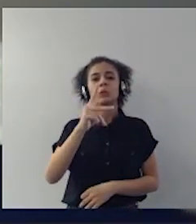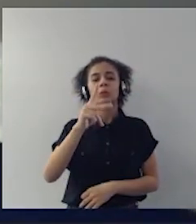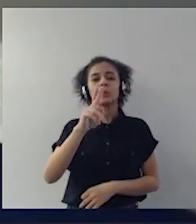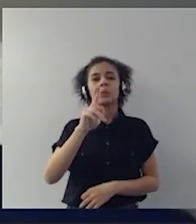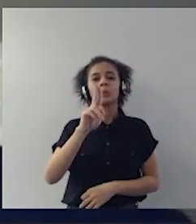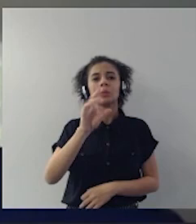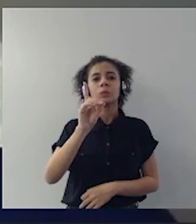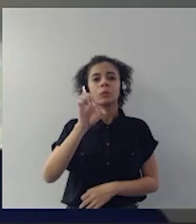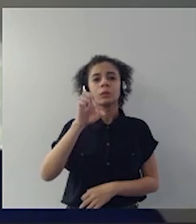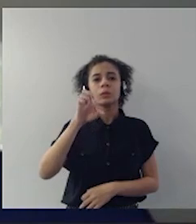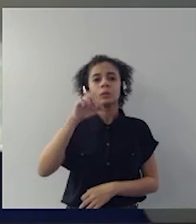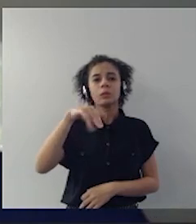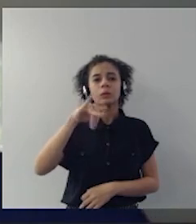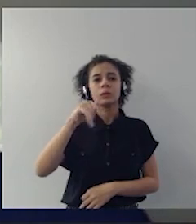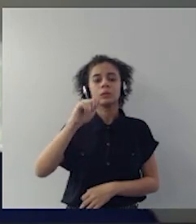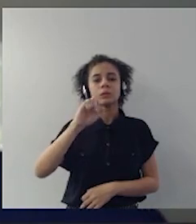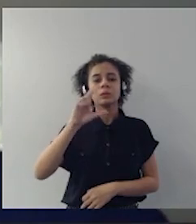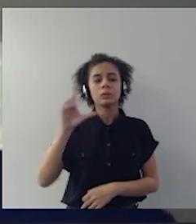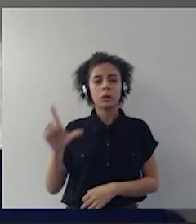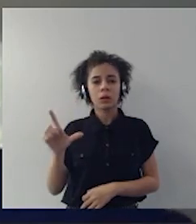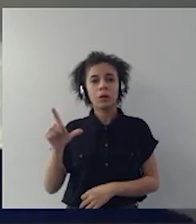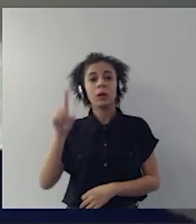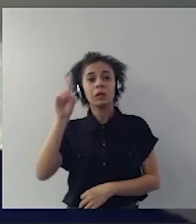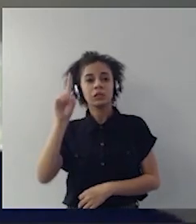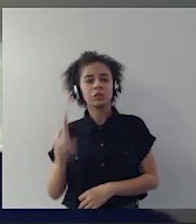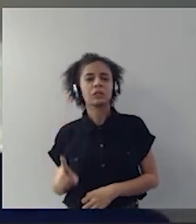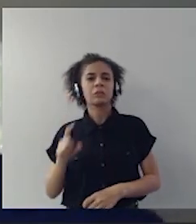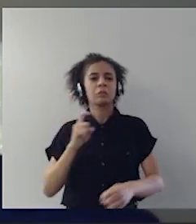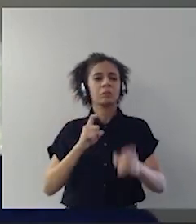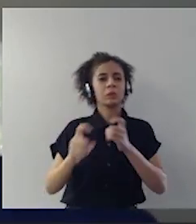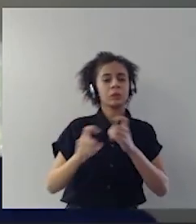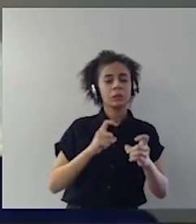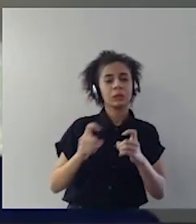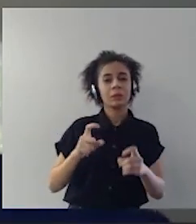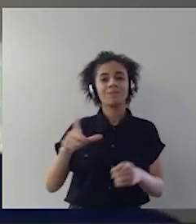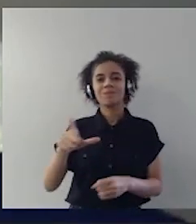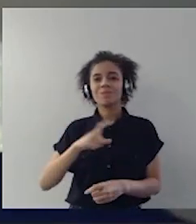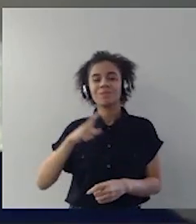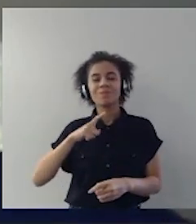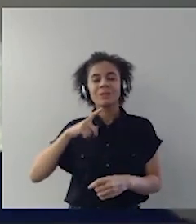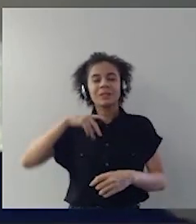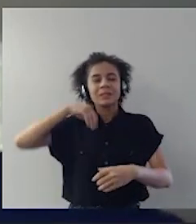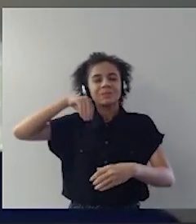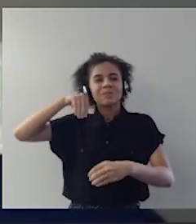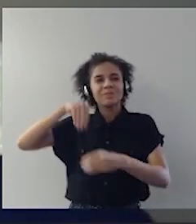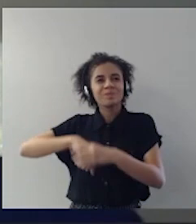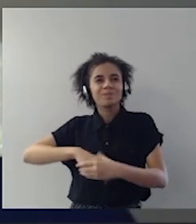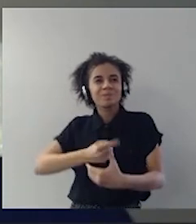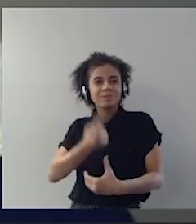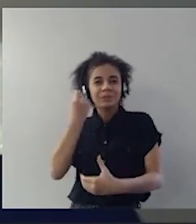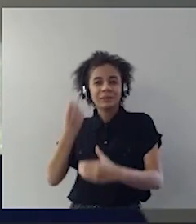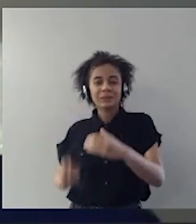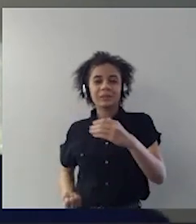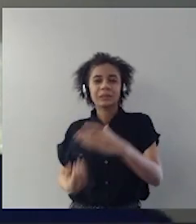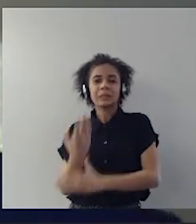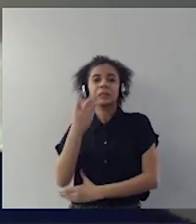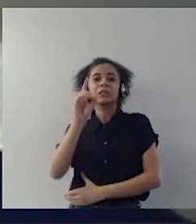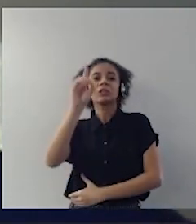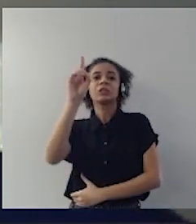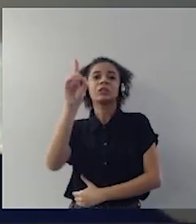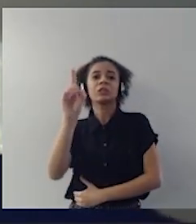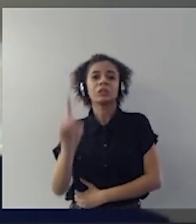legislado, mas o direito romano-germânico, o direito administrativo romano-germânico teve na sua essência, no seu nascedor, um